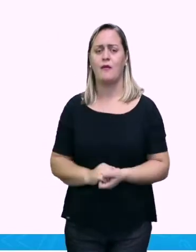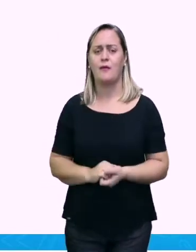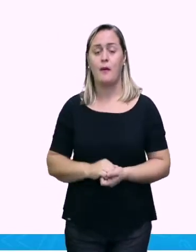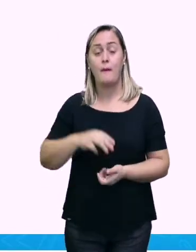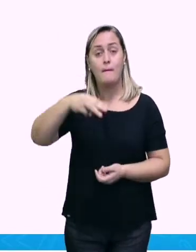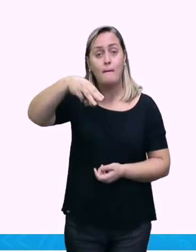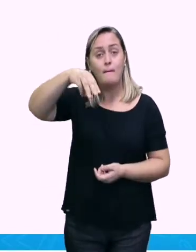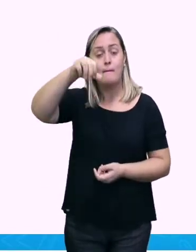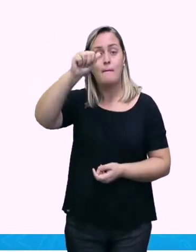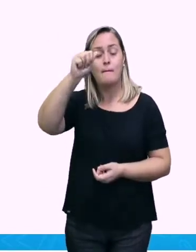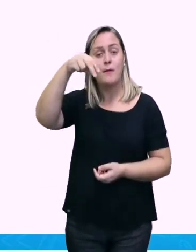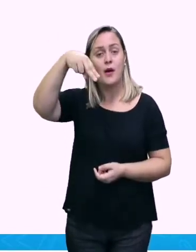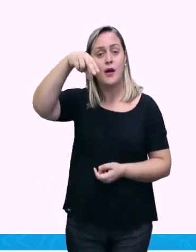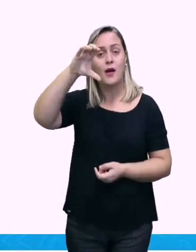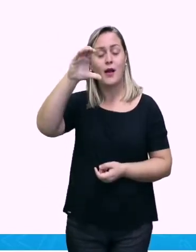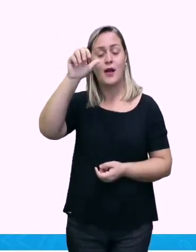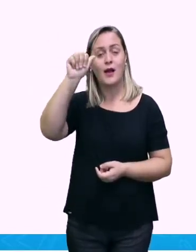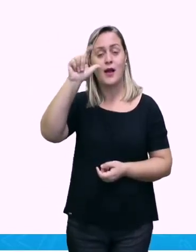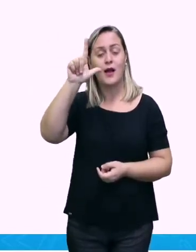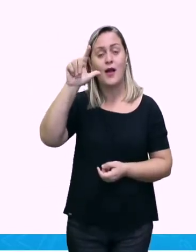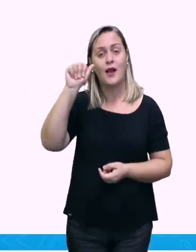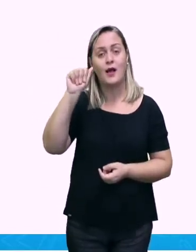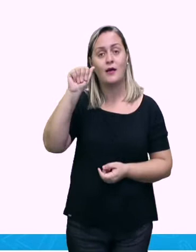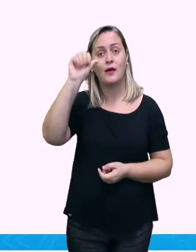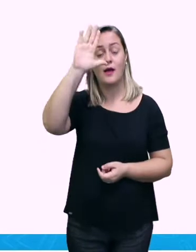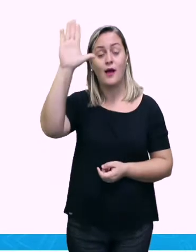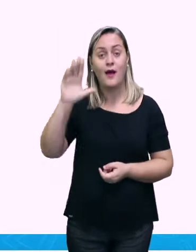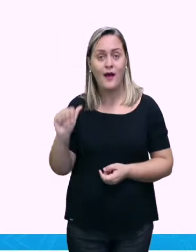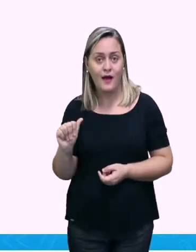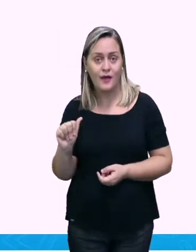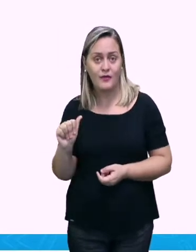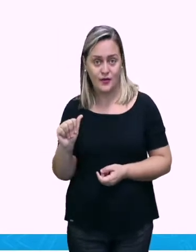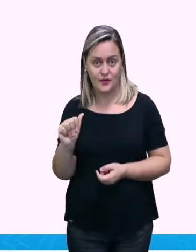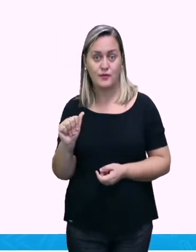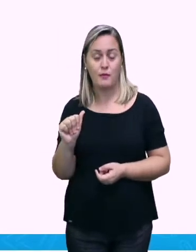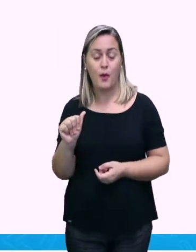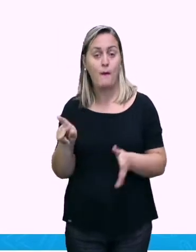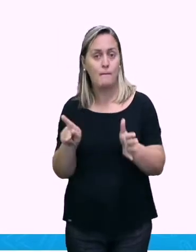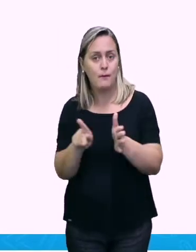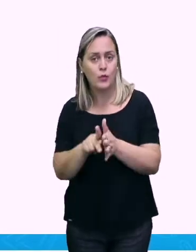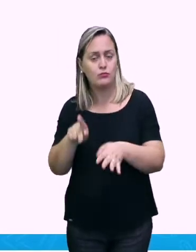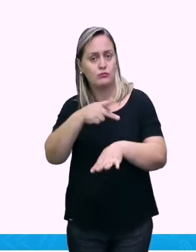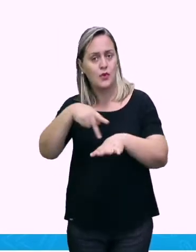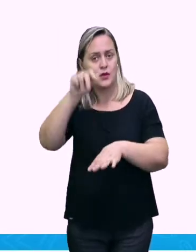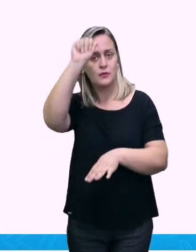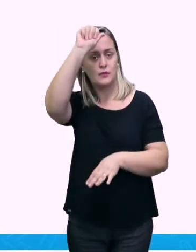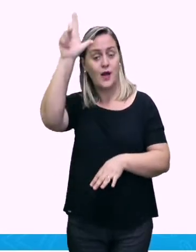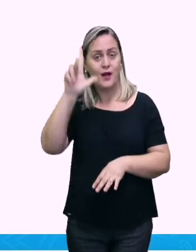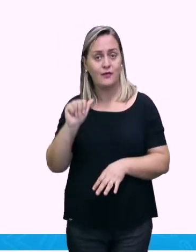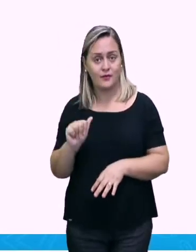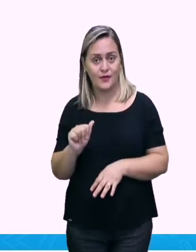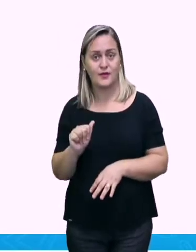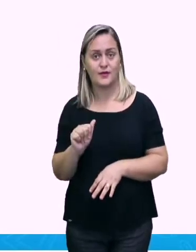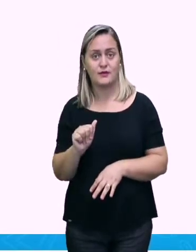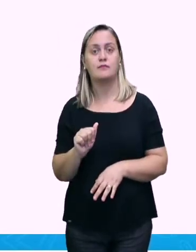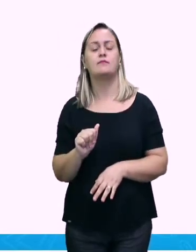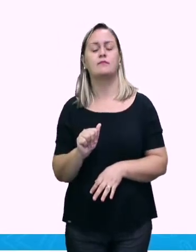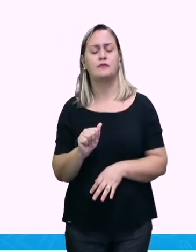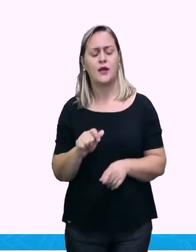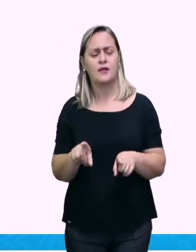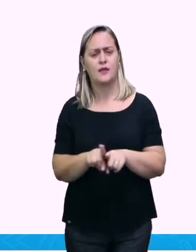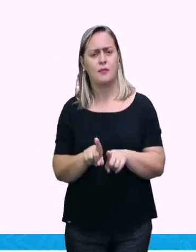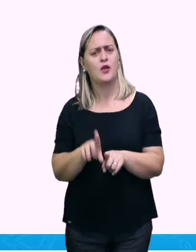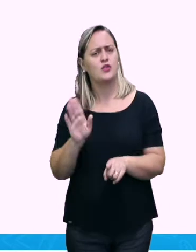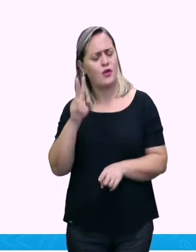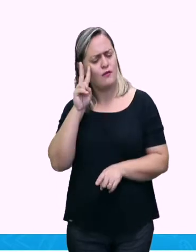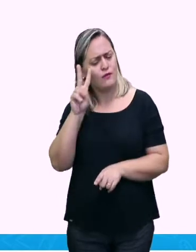origem, pessoal, africana. Nós já trabalhamos aqui a respeito do mancala. Inclusive, eu